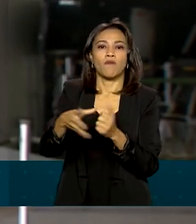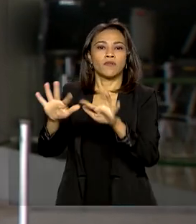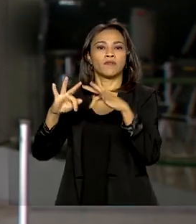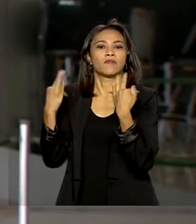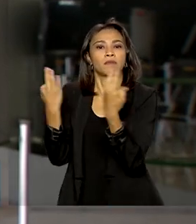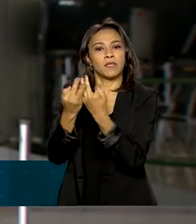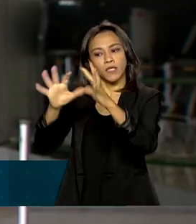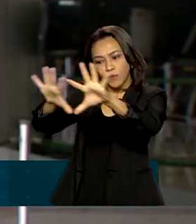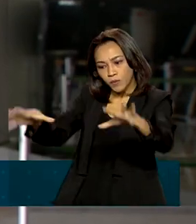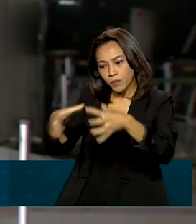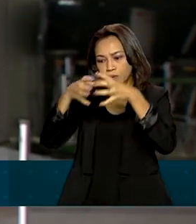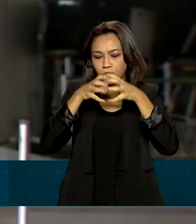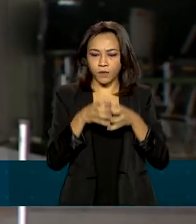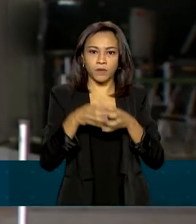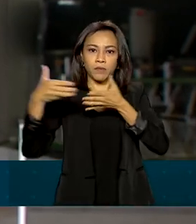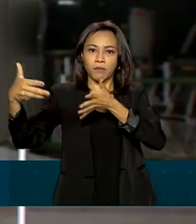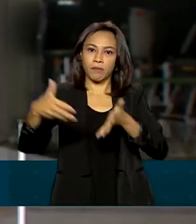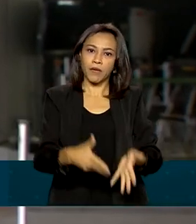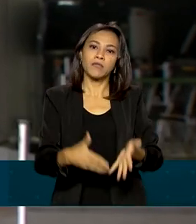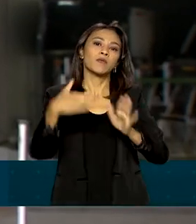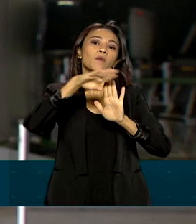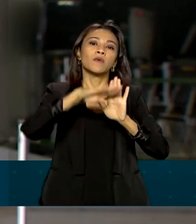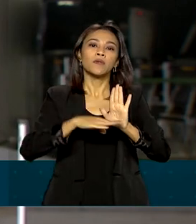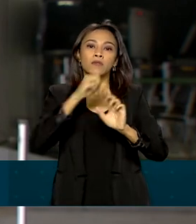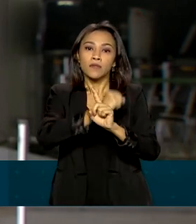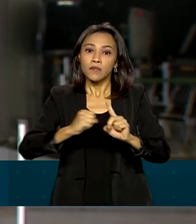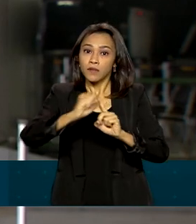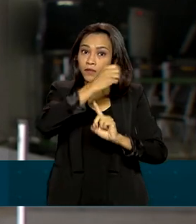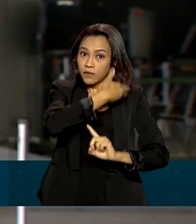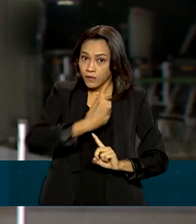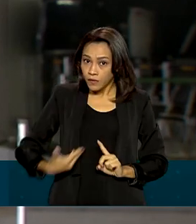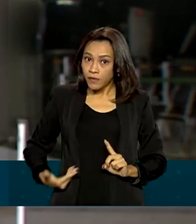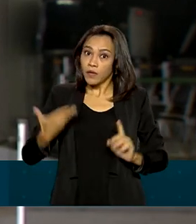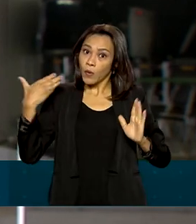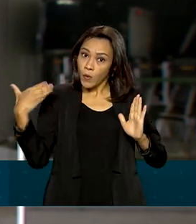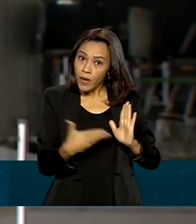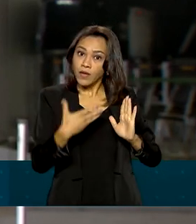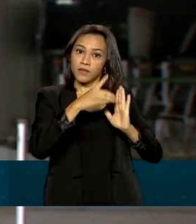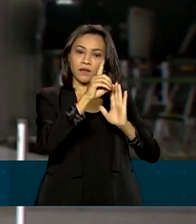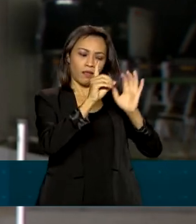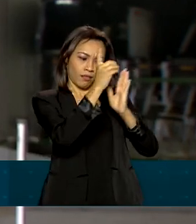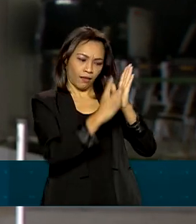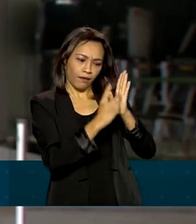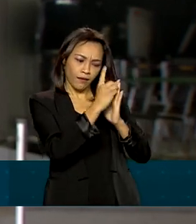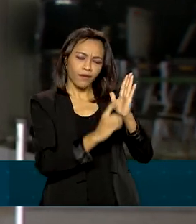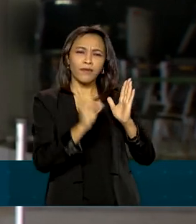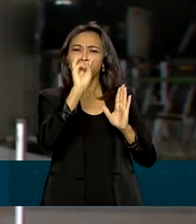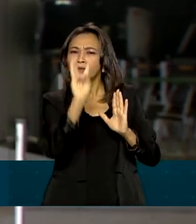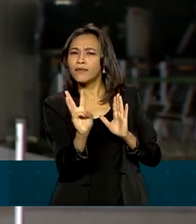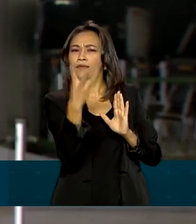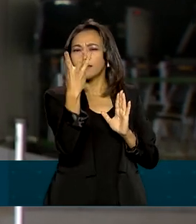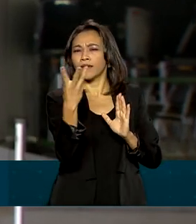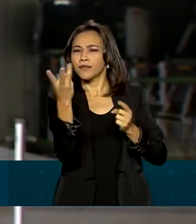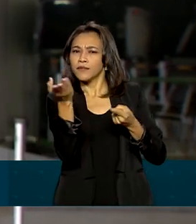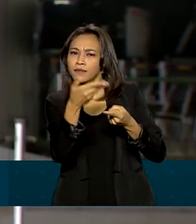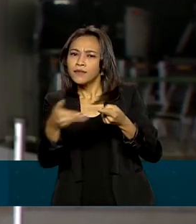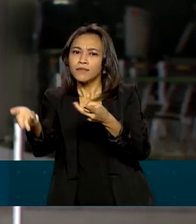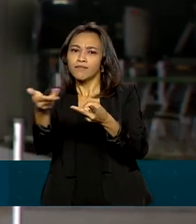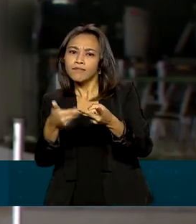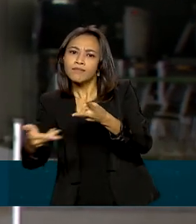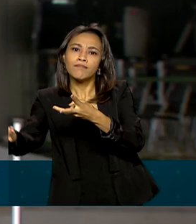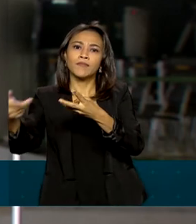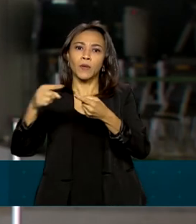vulnerabilidade dos programas sociais do governo e de acordo com o decreto passa uma Cite três benefícios básicos de transferência de renda